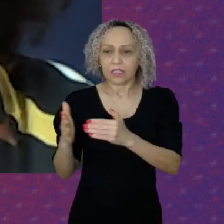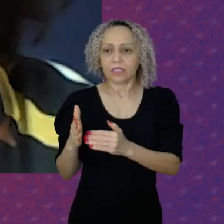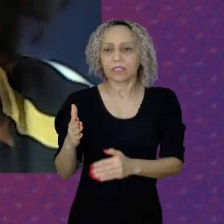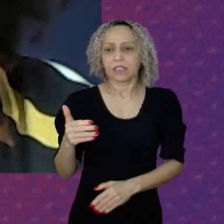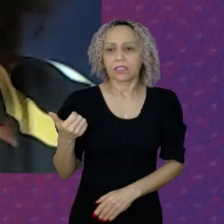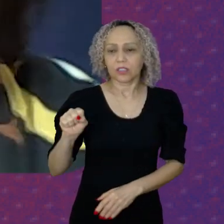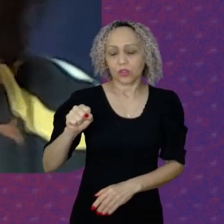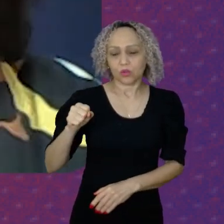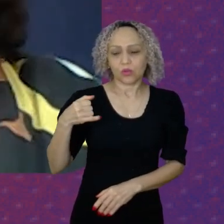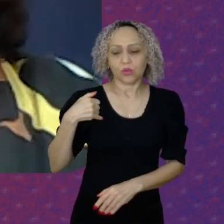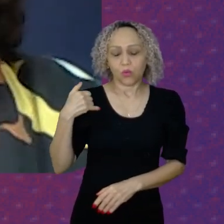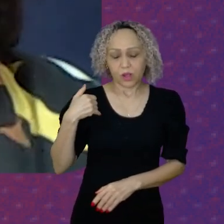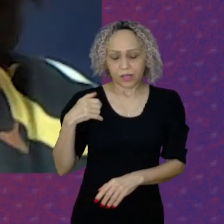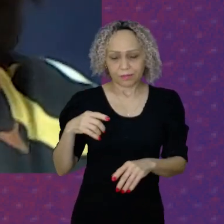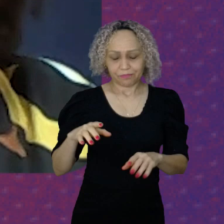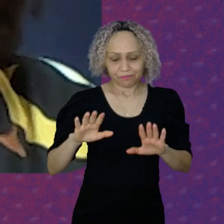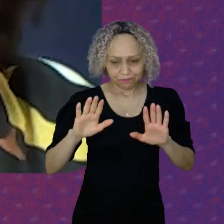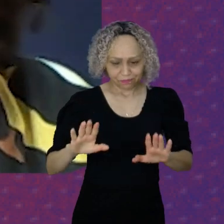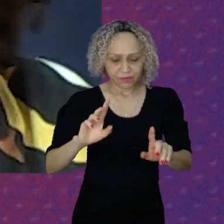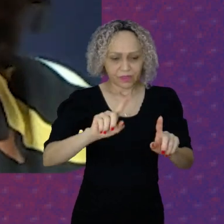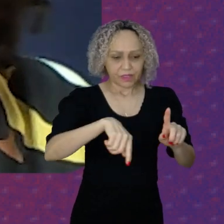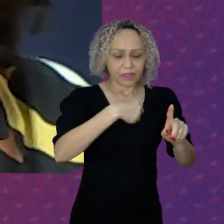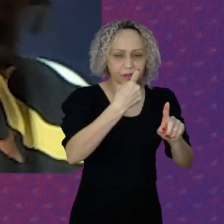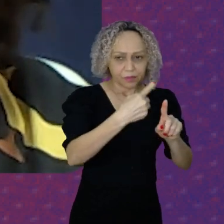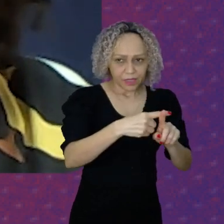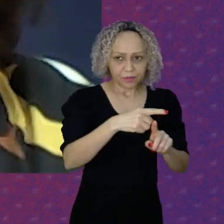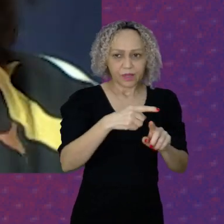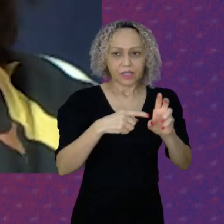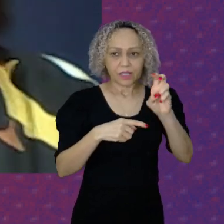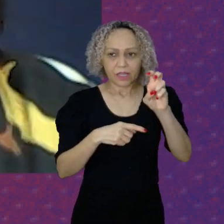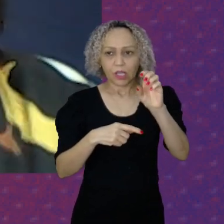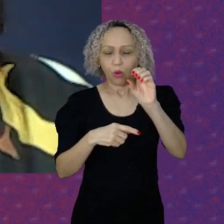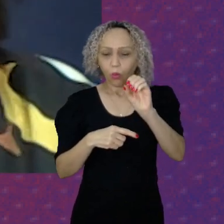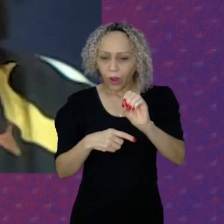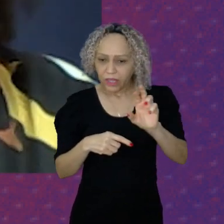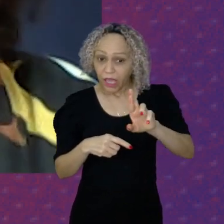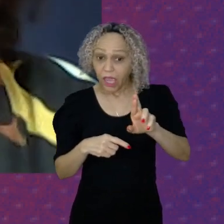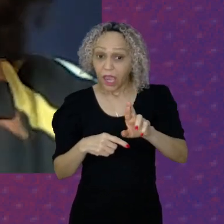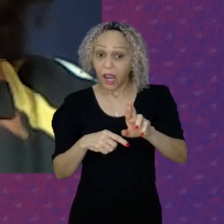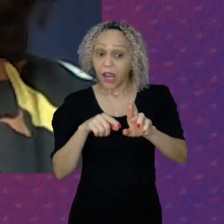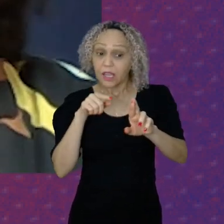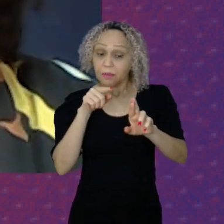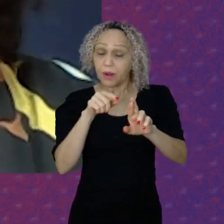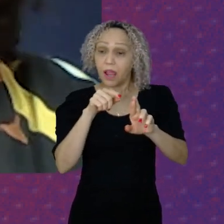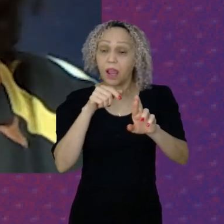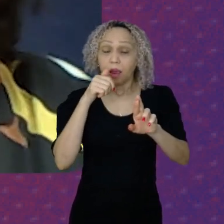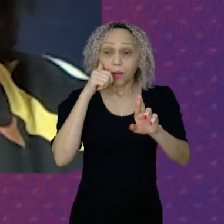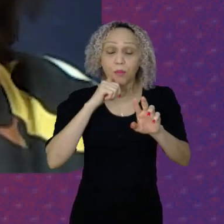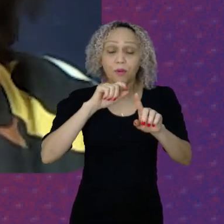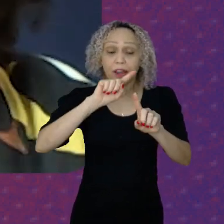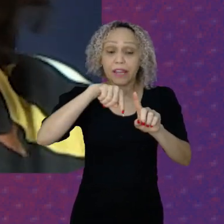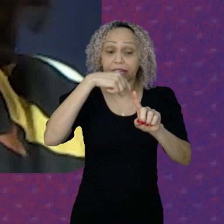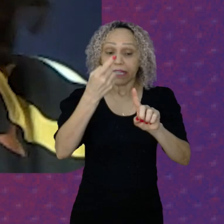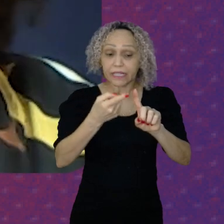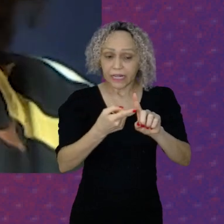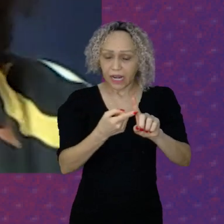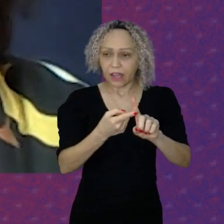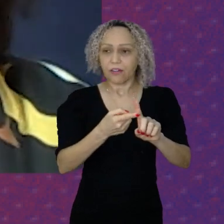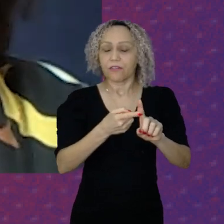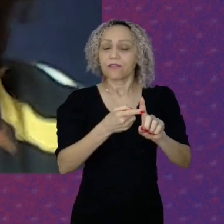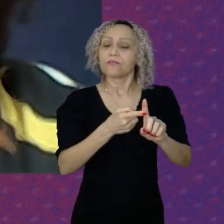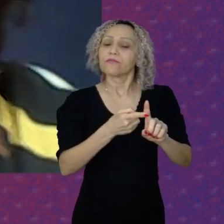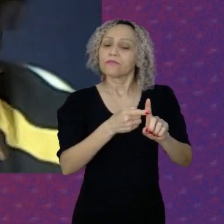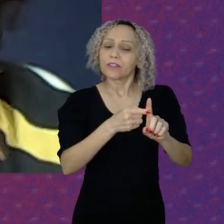a mais para mulheres grávidas, né, nas famílias que realmente